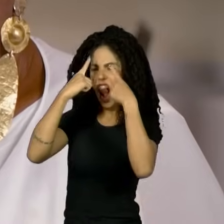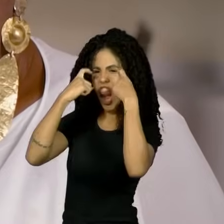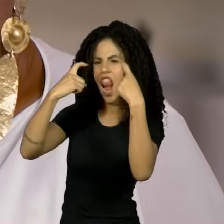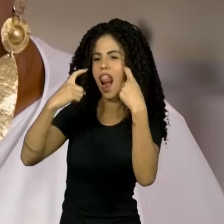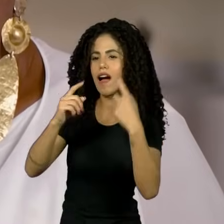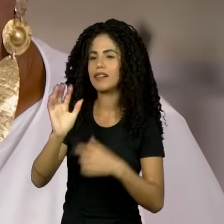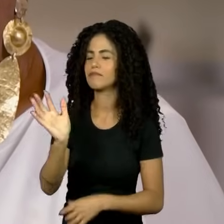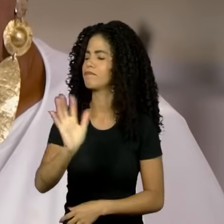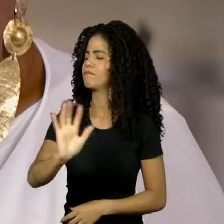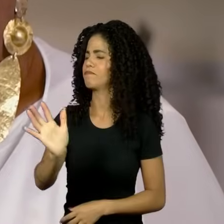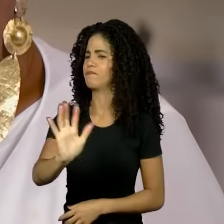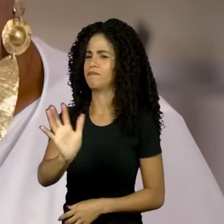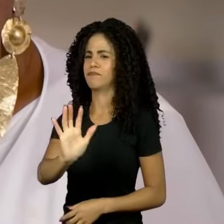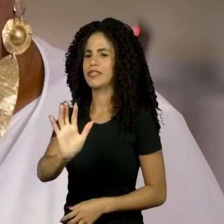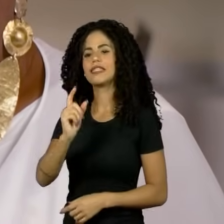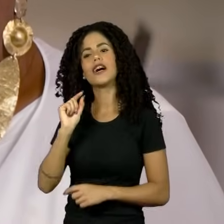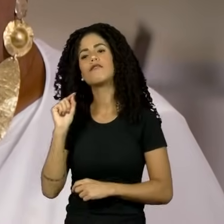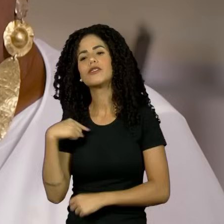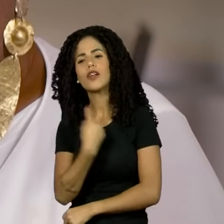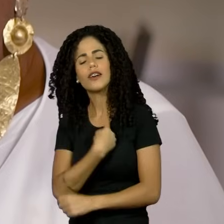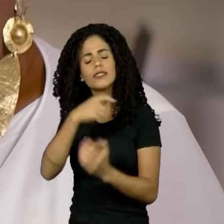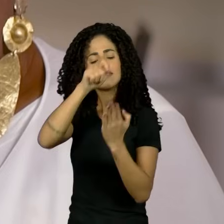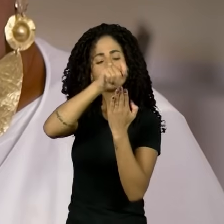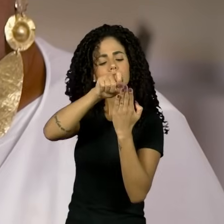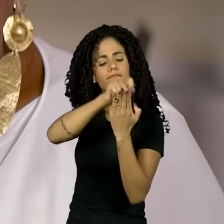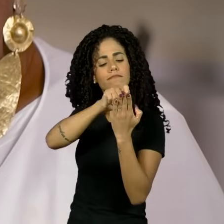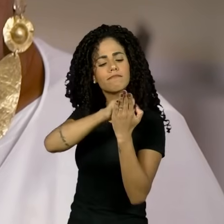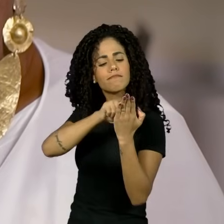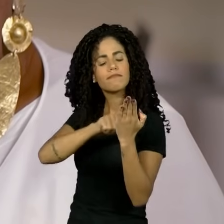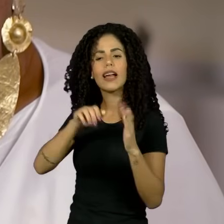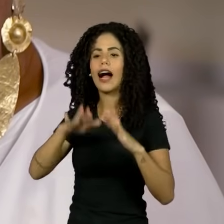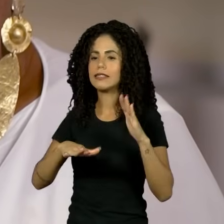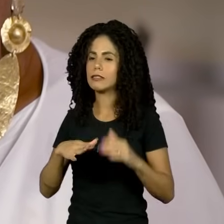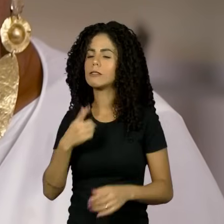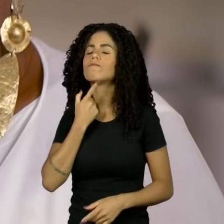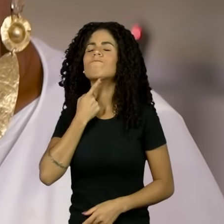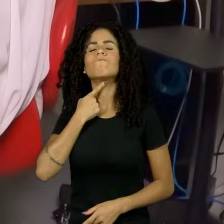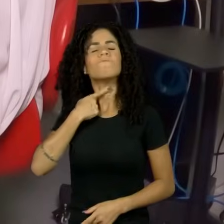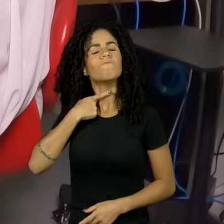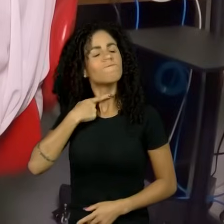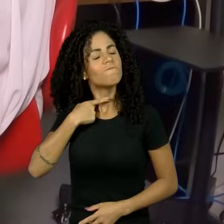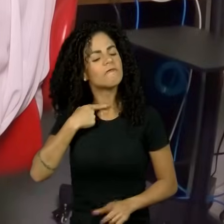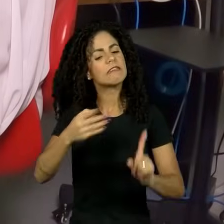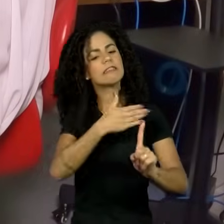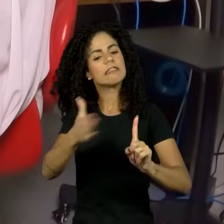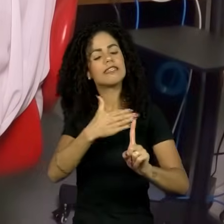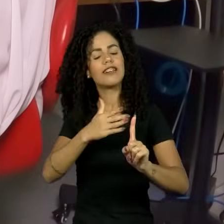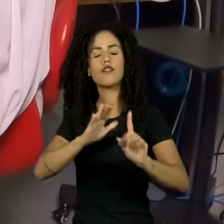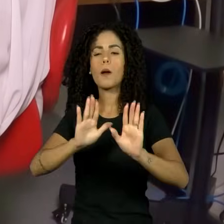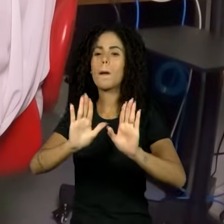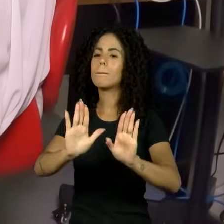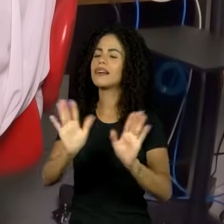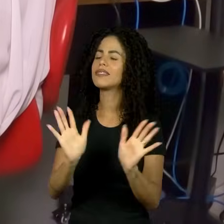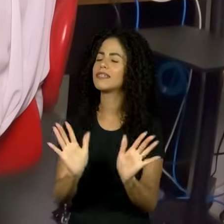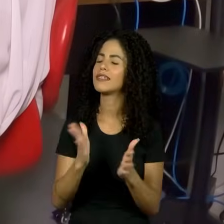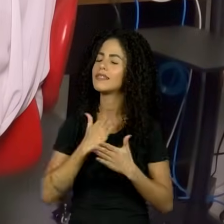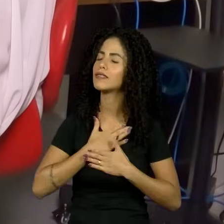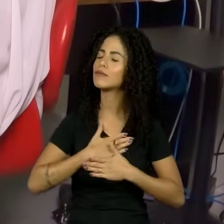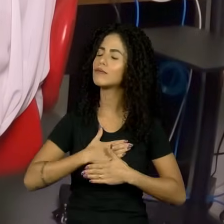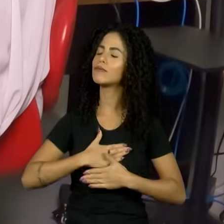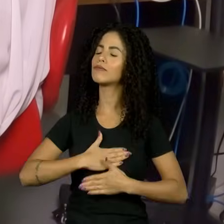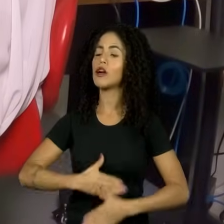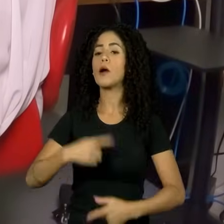você agredir, embora às vezes a vontade é essa, né? E por que eu digo que é uma forma